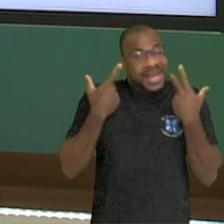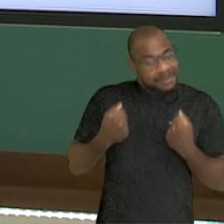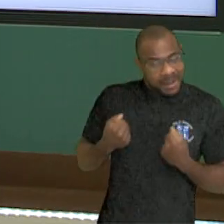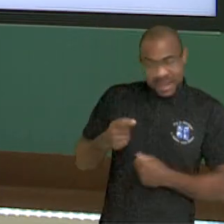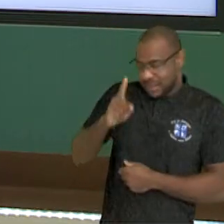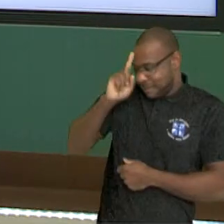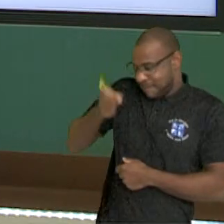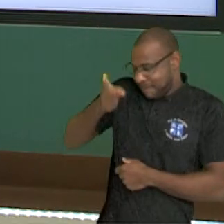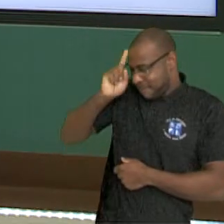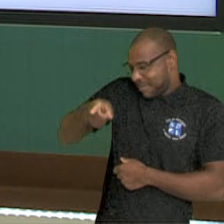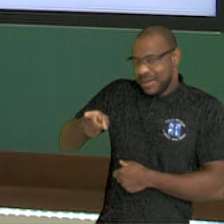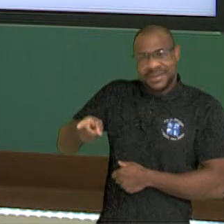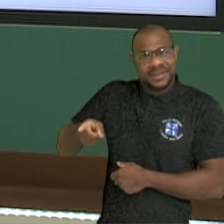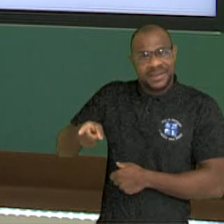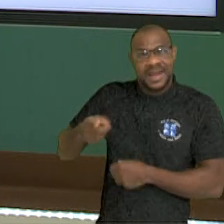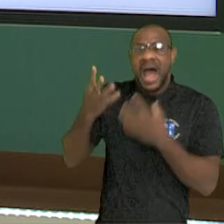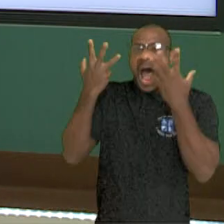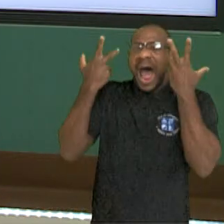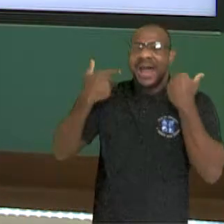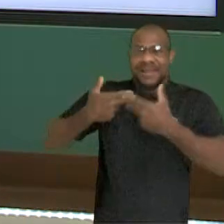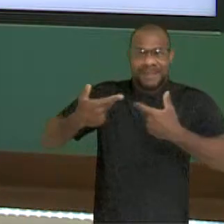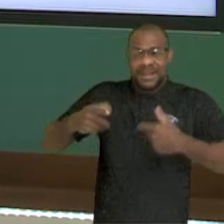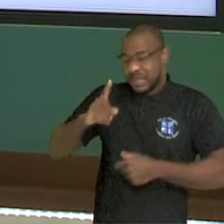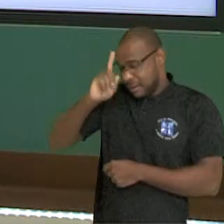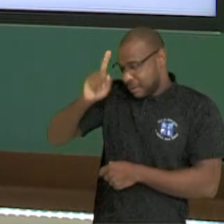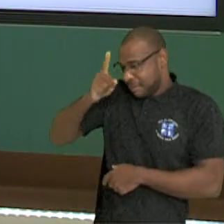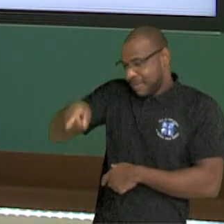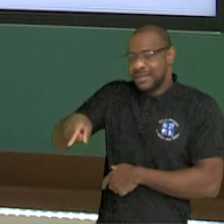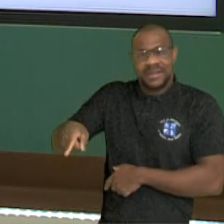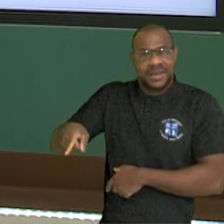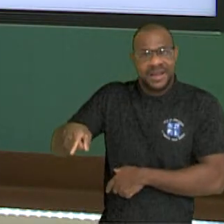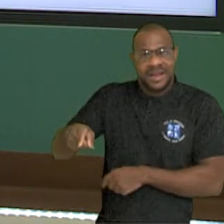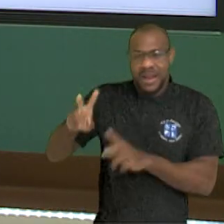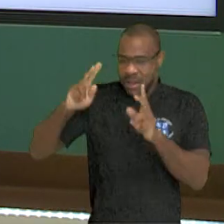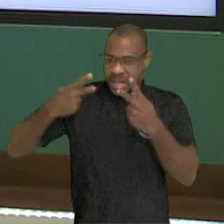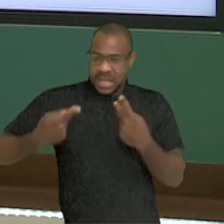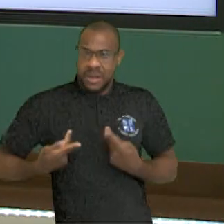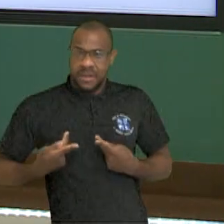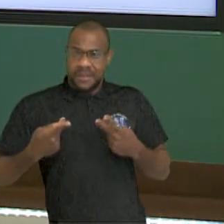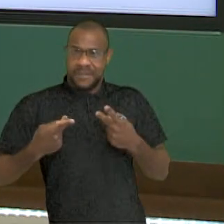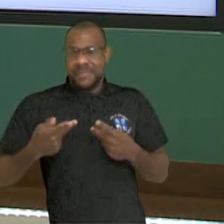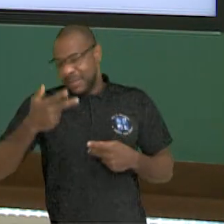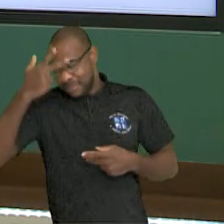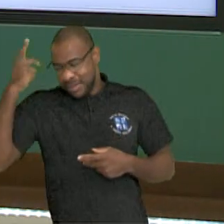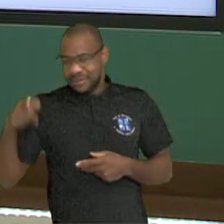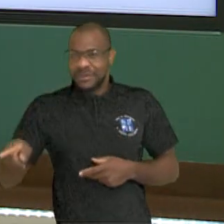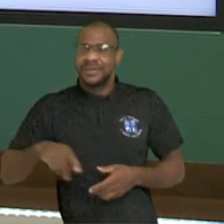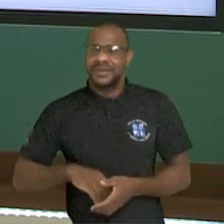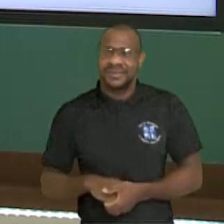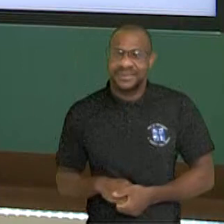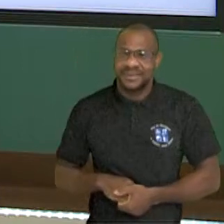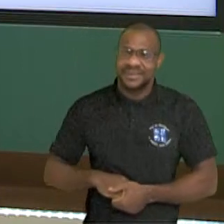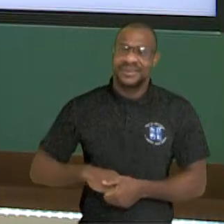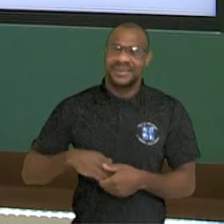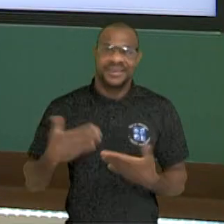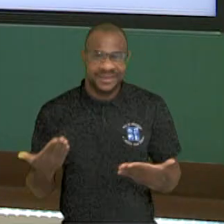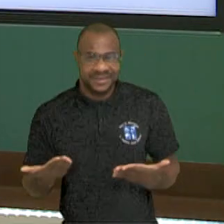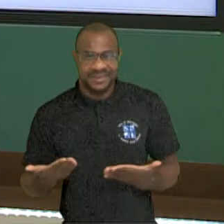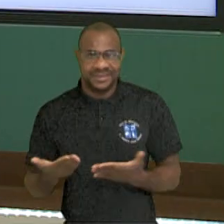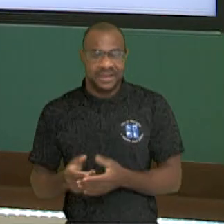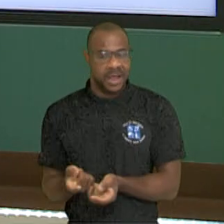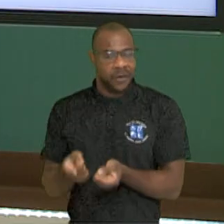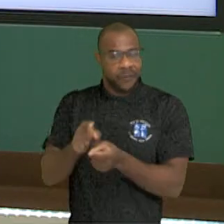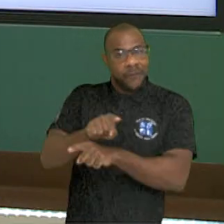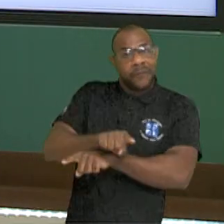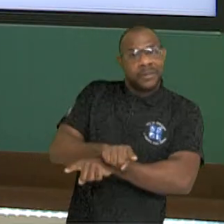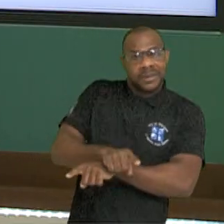né? Treinamos eles a fazerem certas coisas, né? Aí fazer xixi num determinado local, né? A cuidar ali para não